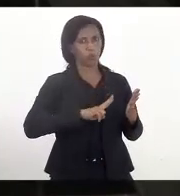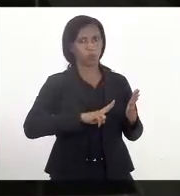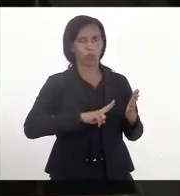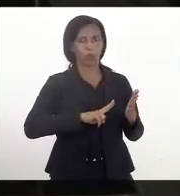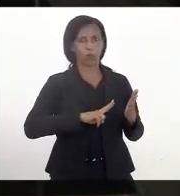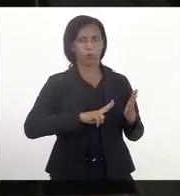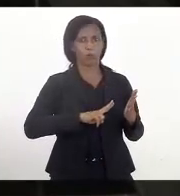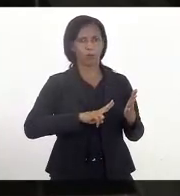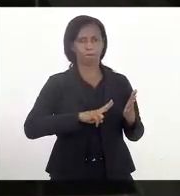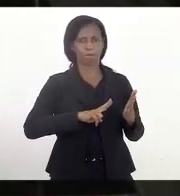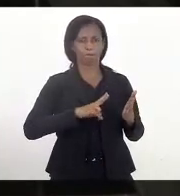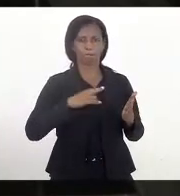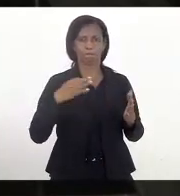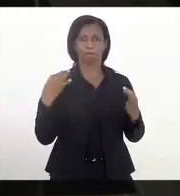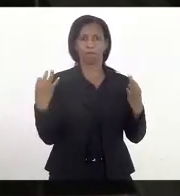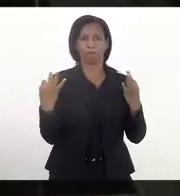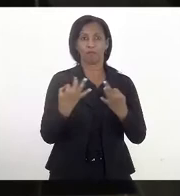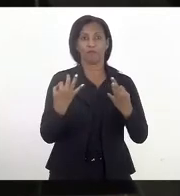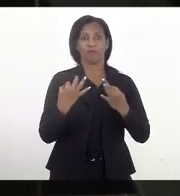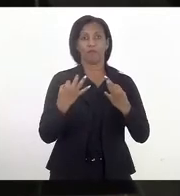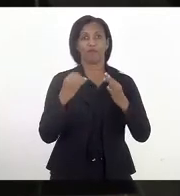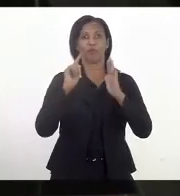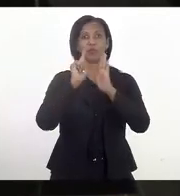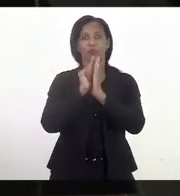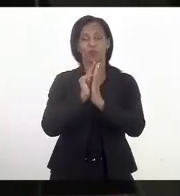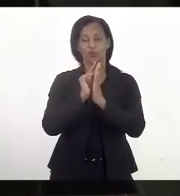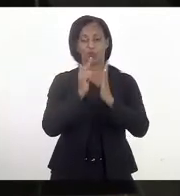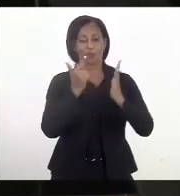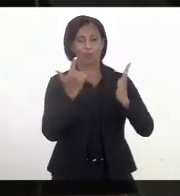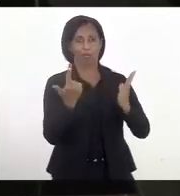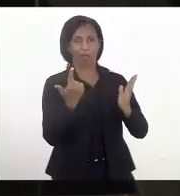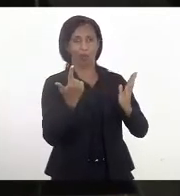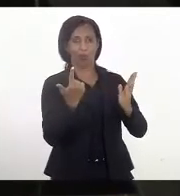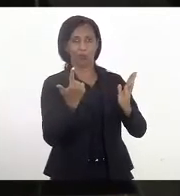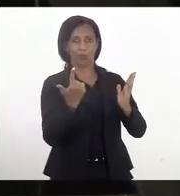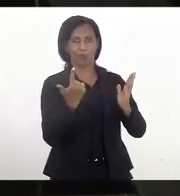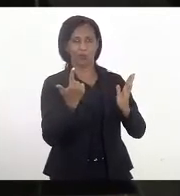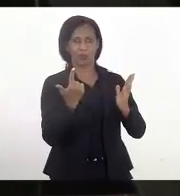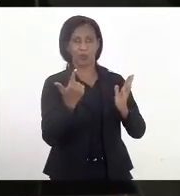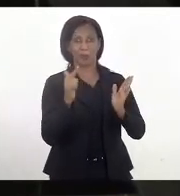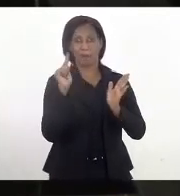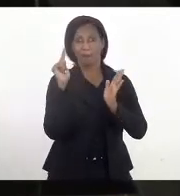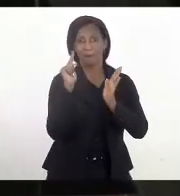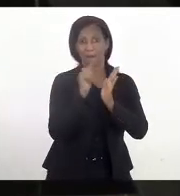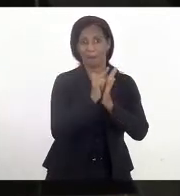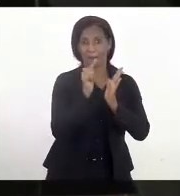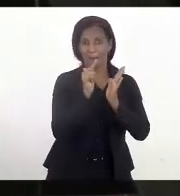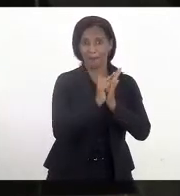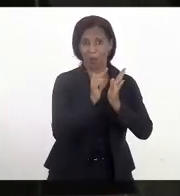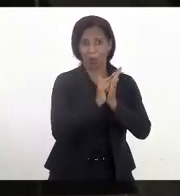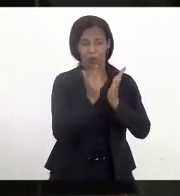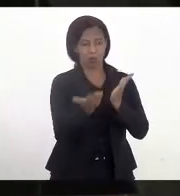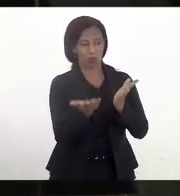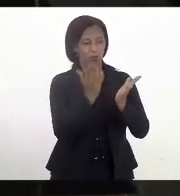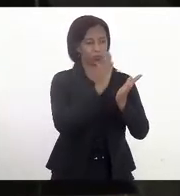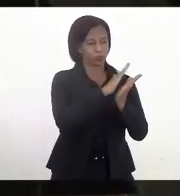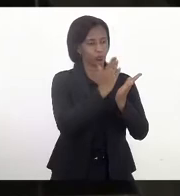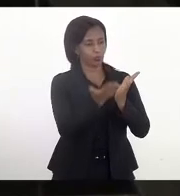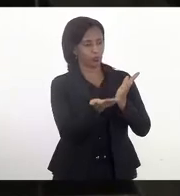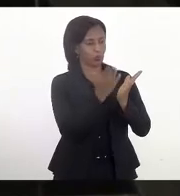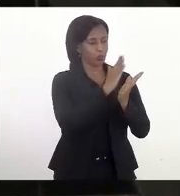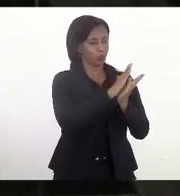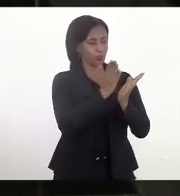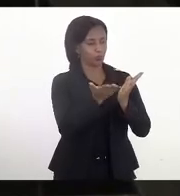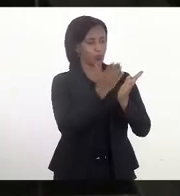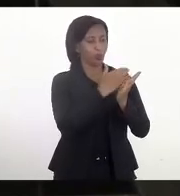inveterado de jornais e em papel e quando